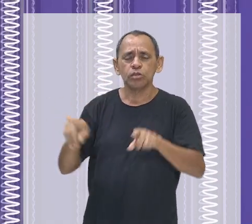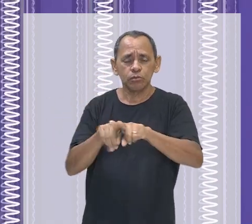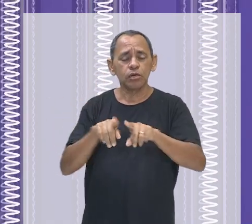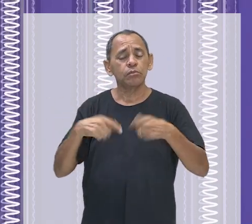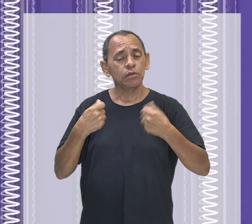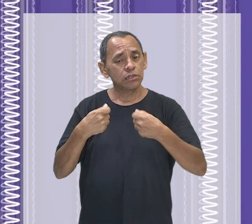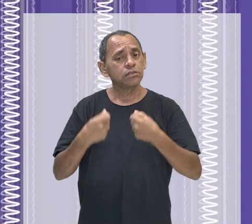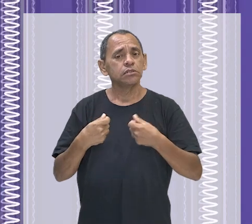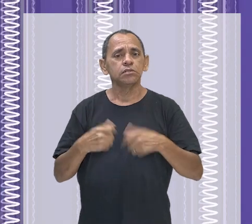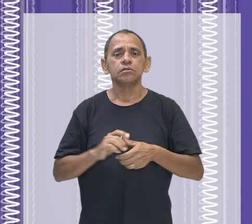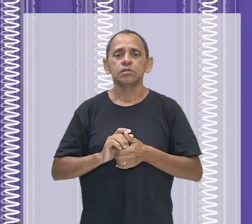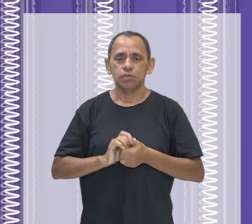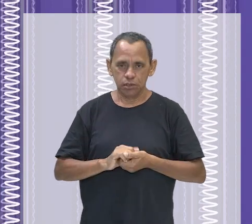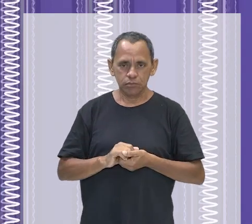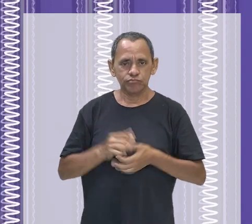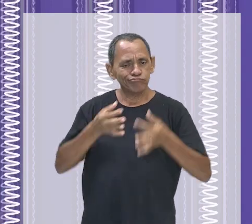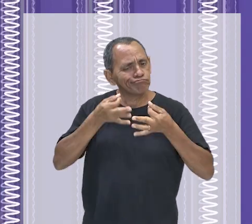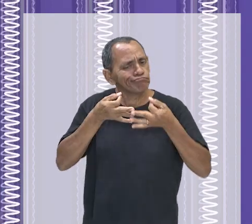há os